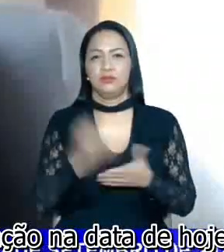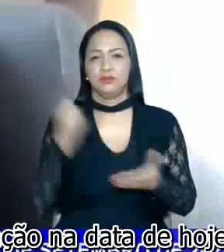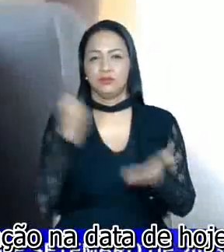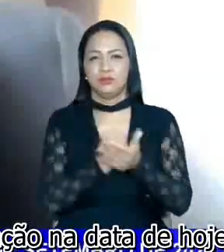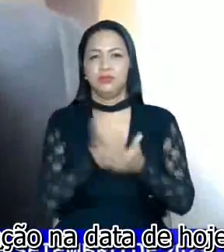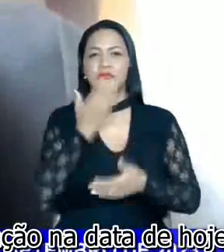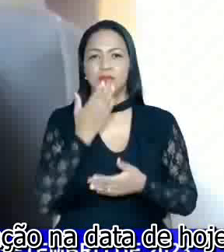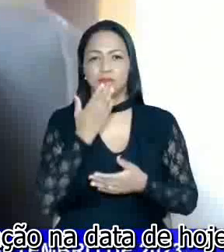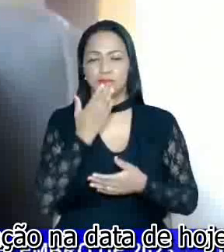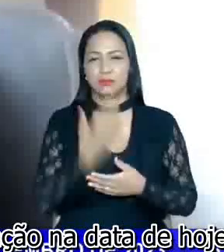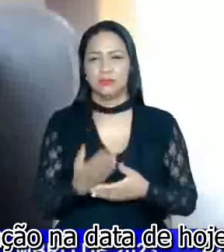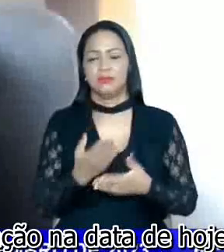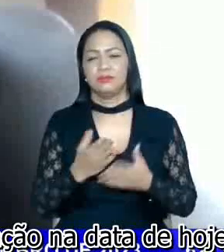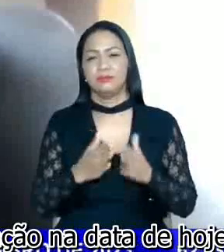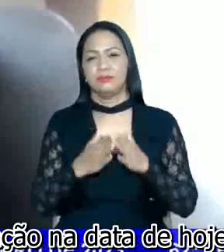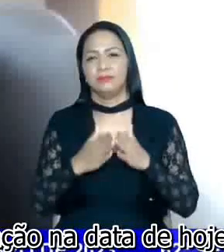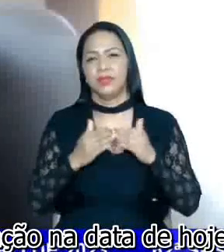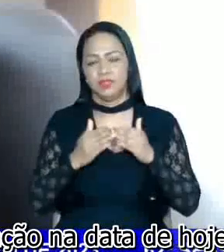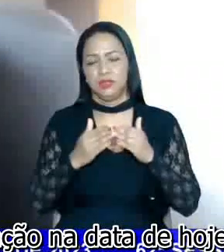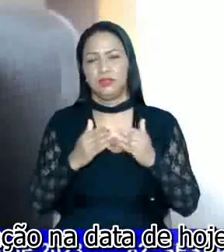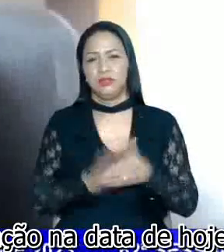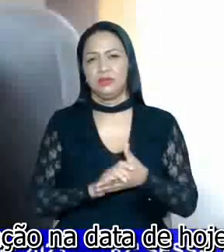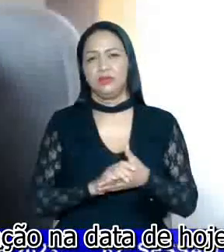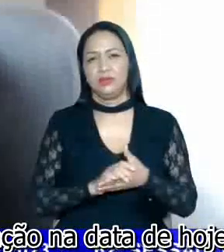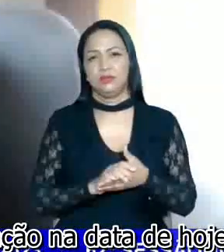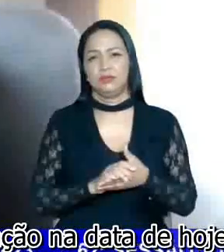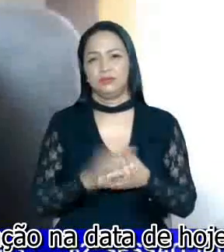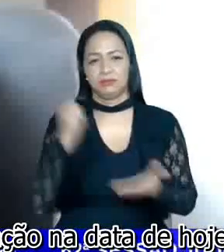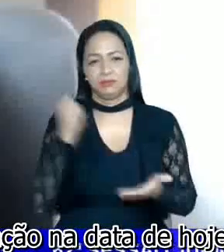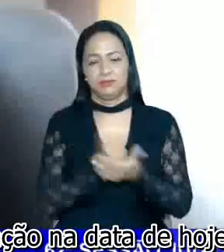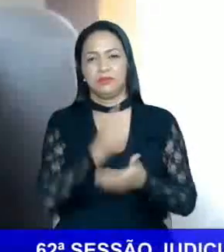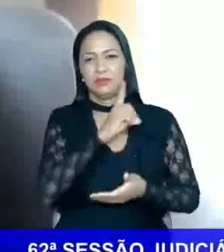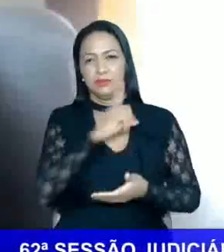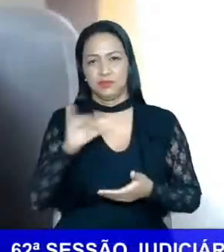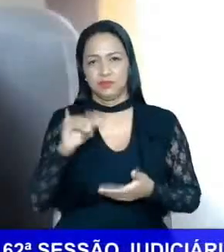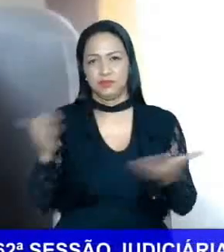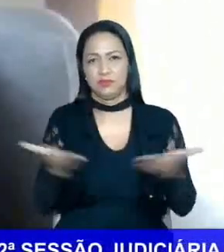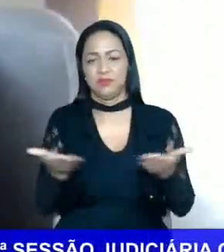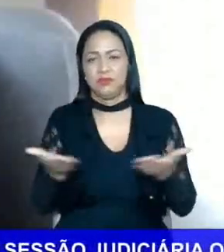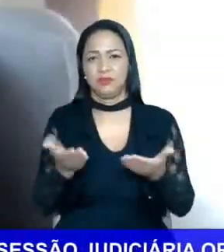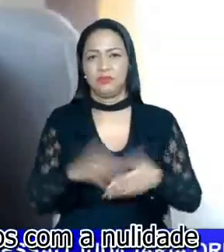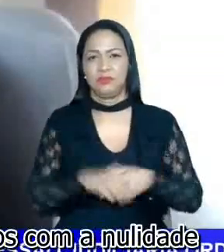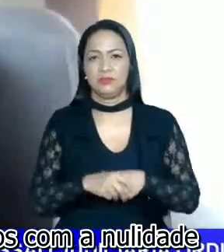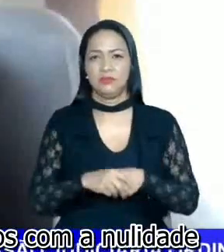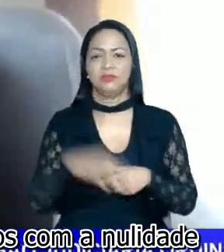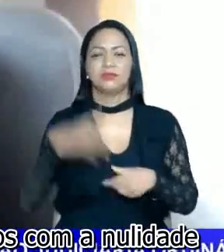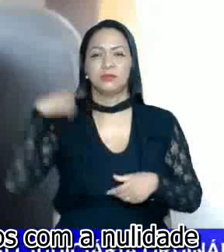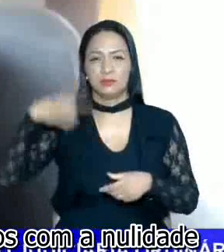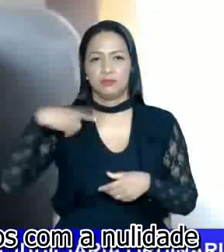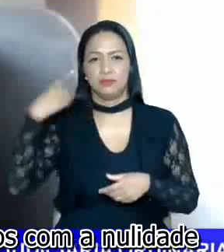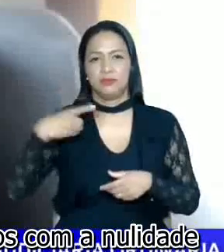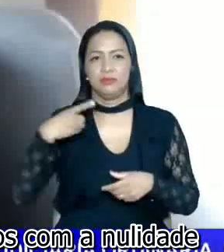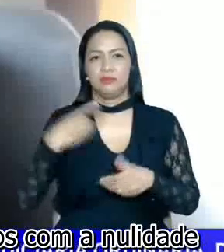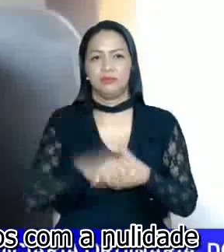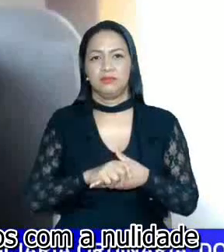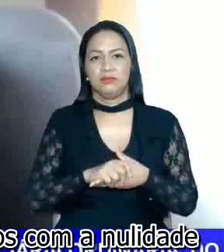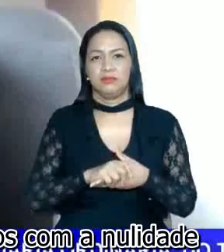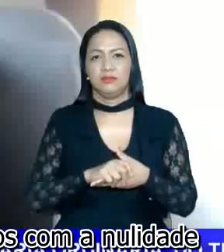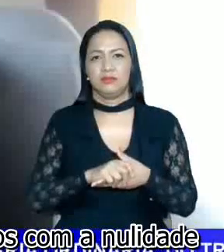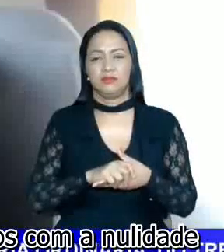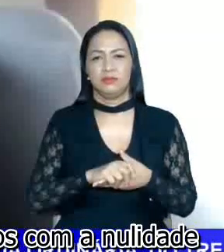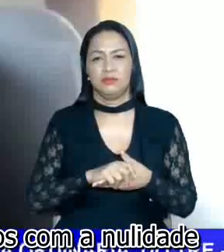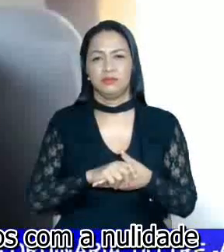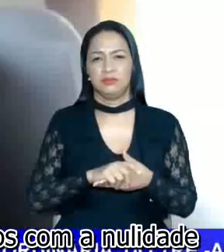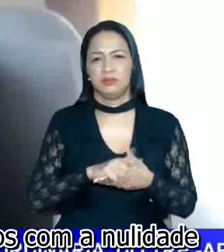de um pedido feita nessa protocolização na data de hoje, onde o advogado arguiu uma série de